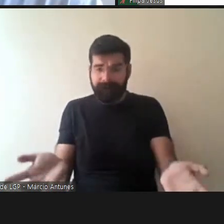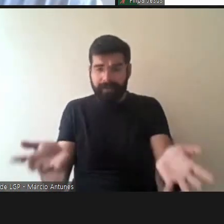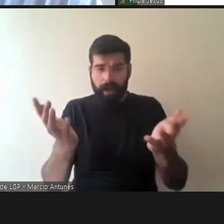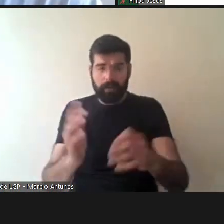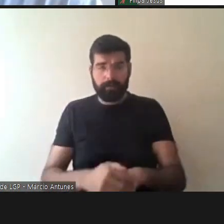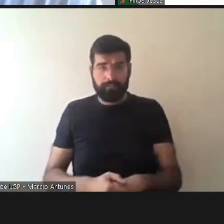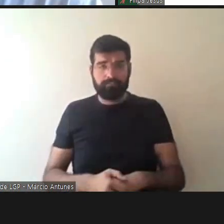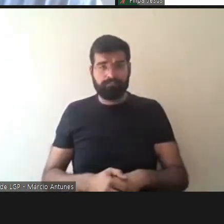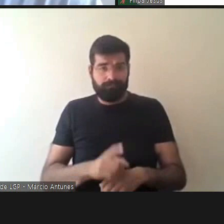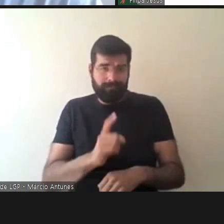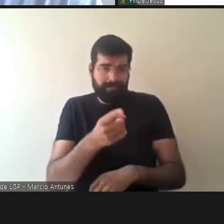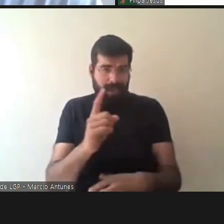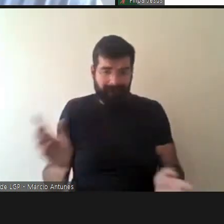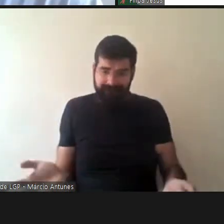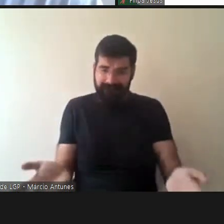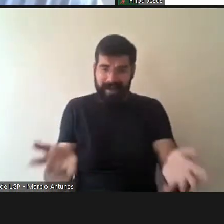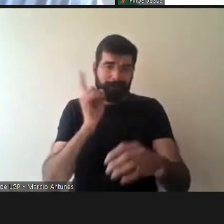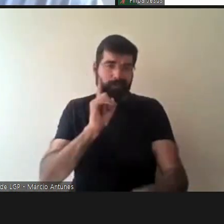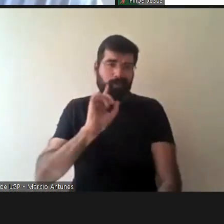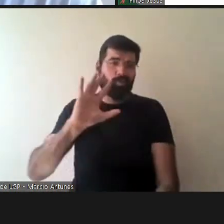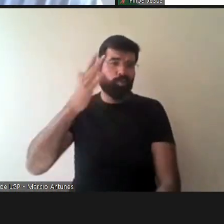que é a palavra-chave,